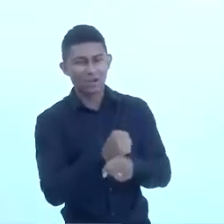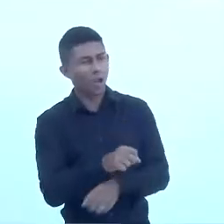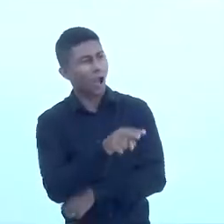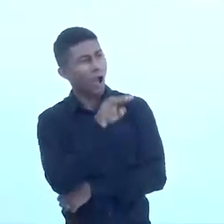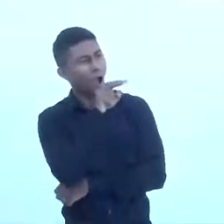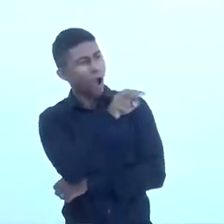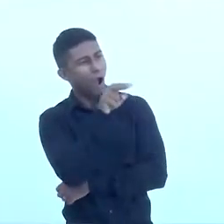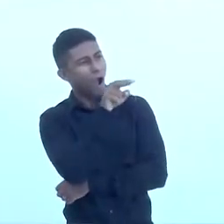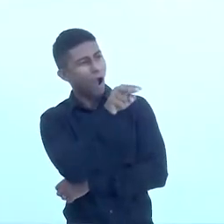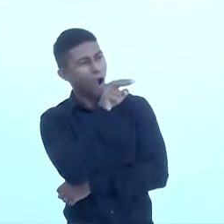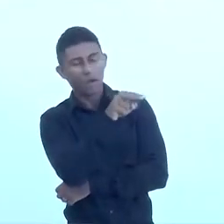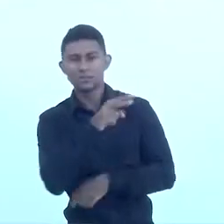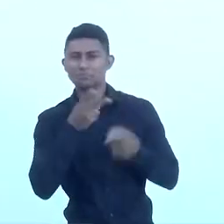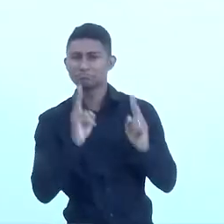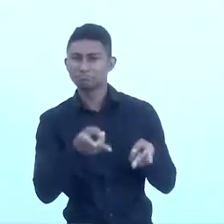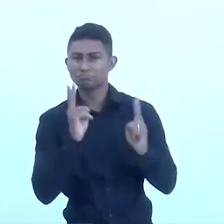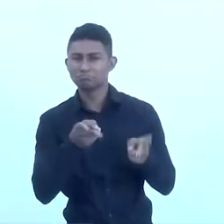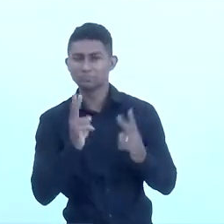chefe dele.